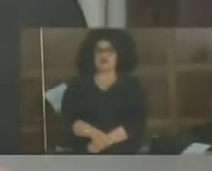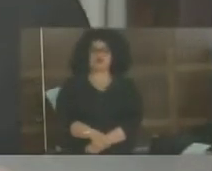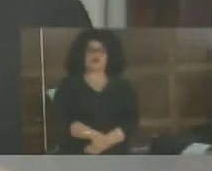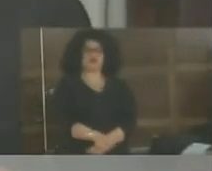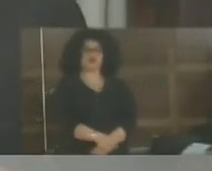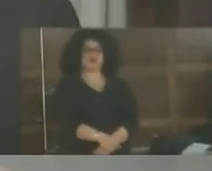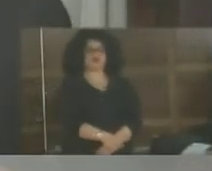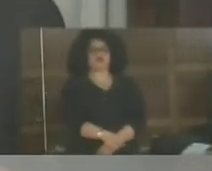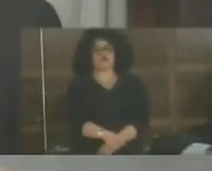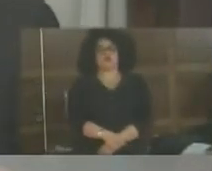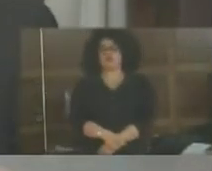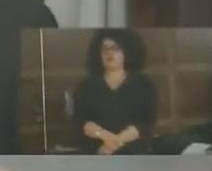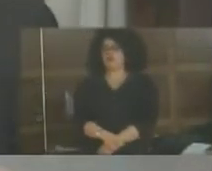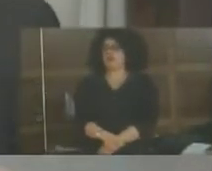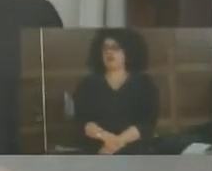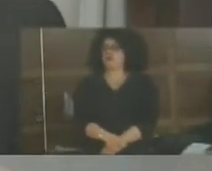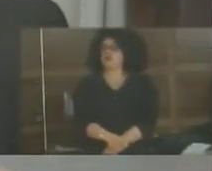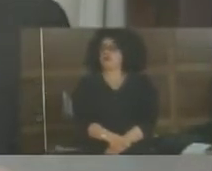olhando a sessão.